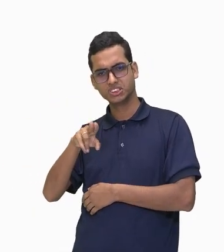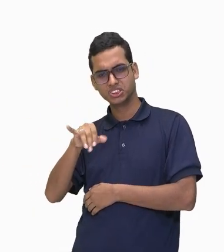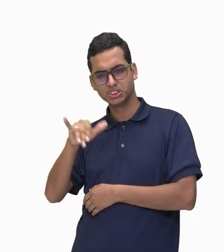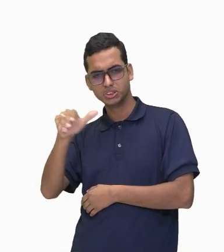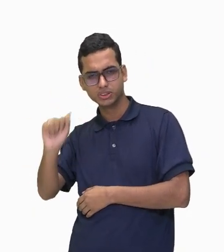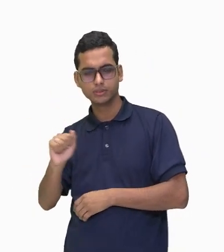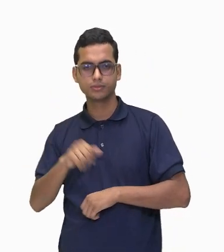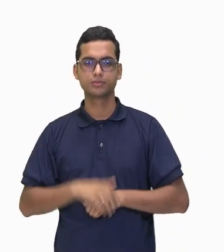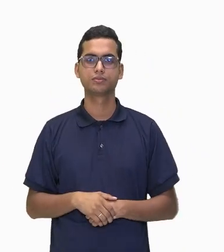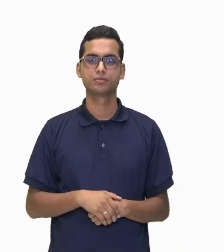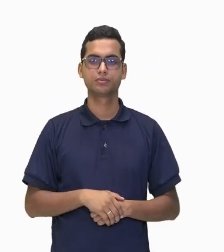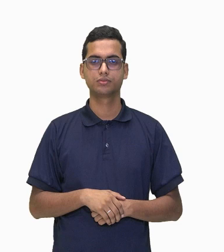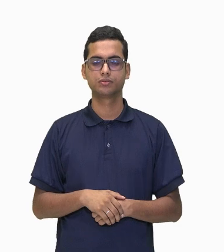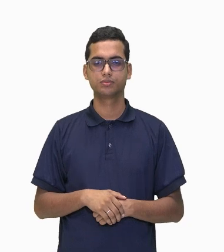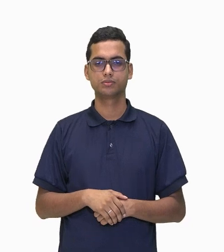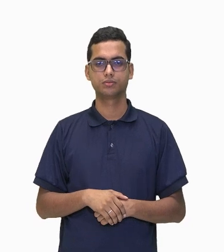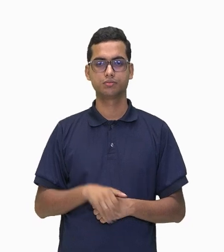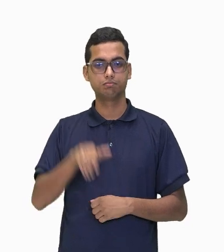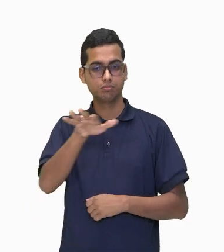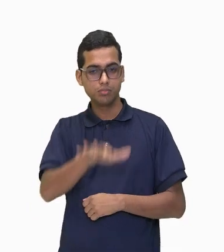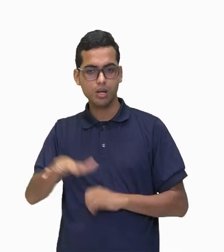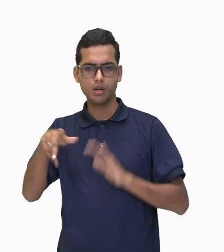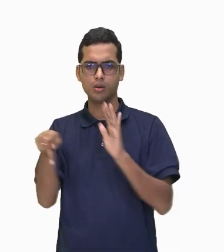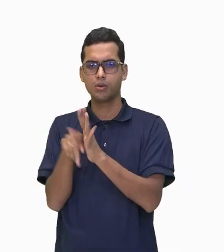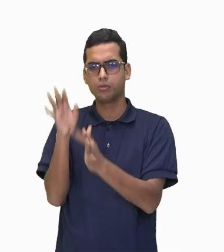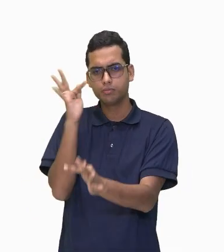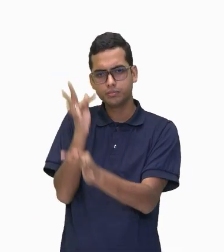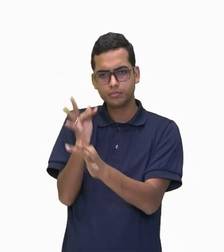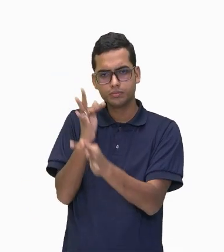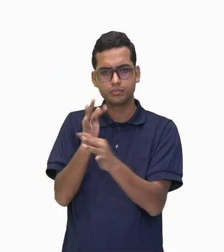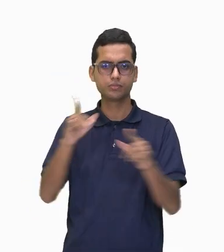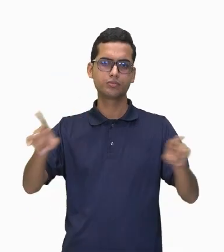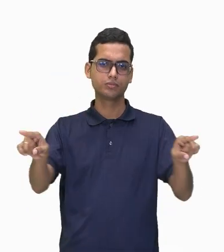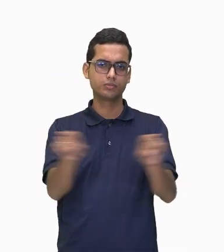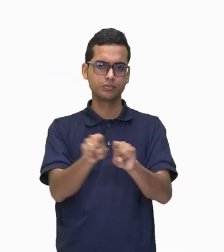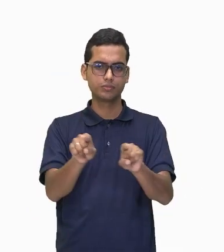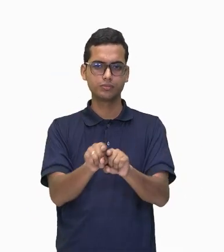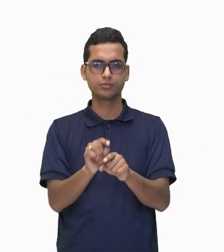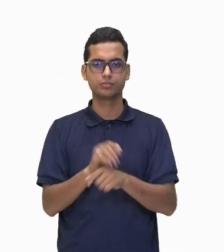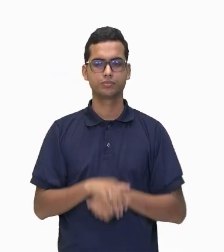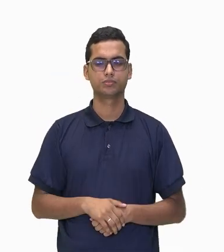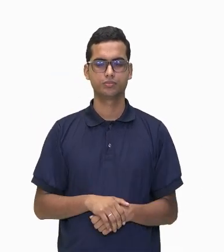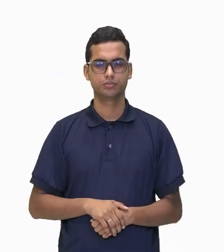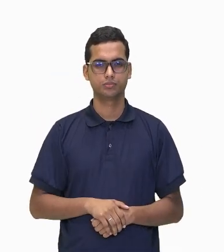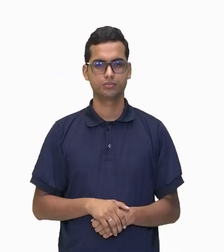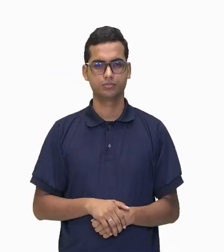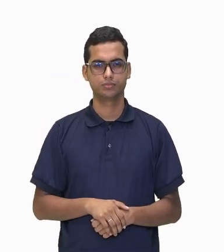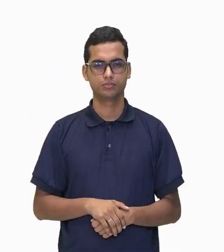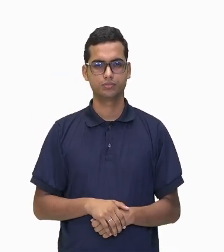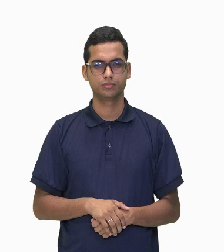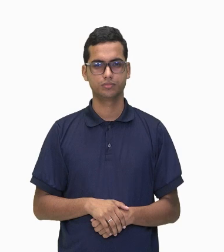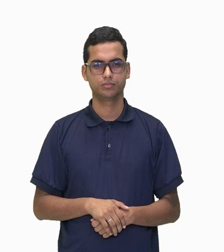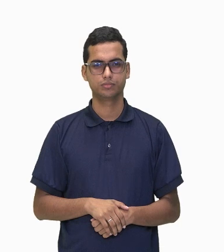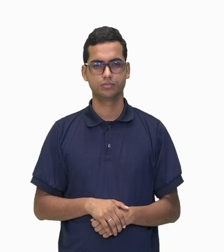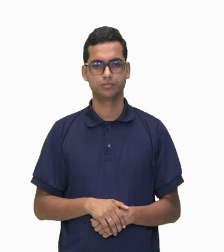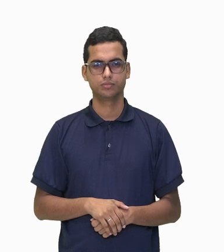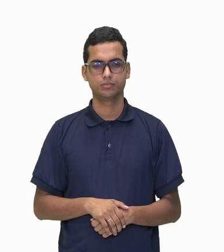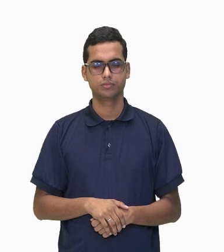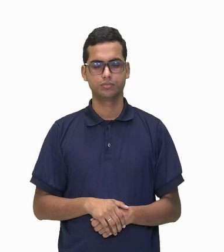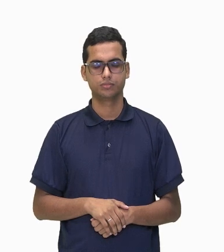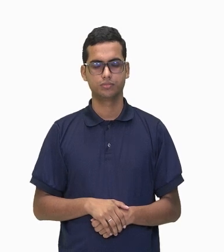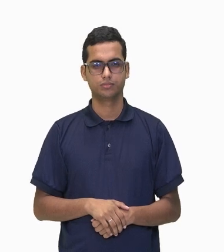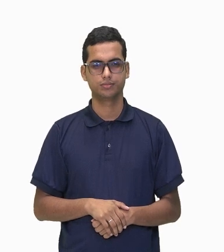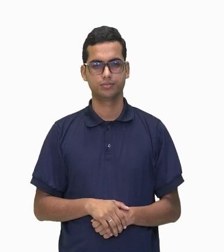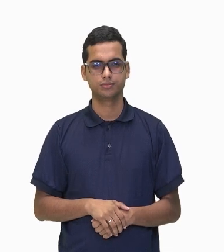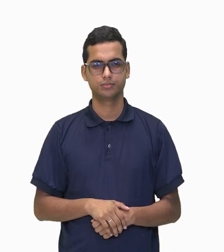é um ramo da física, que é também chamada, que nós vamos ver, que a mecânica ela vai ser dividida aí, principalmente